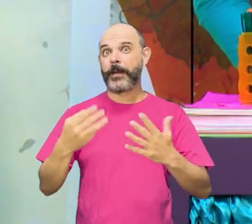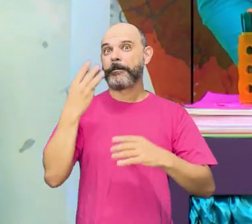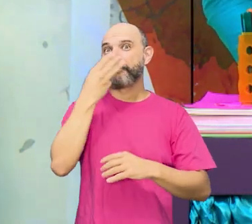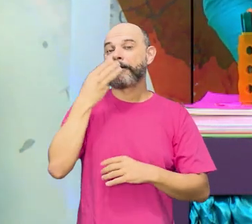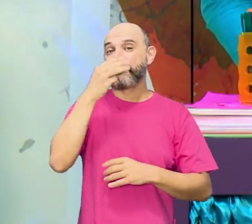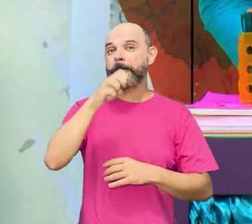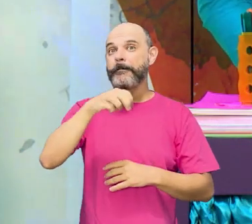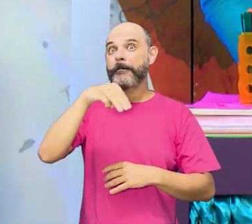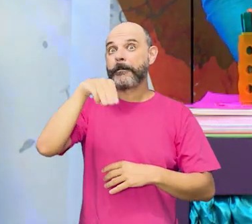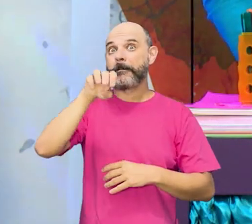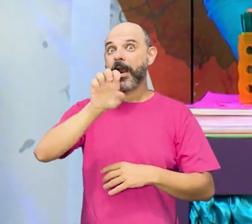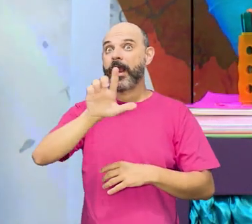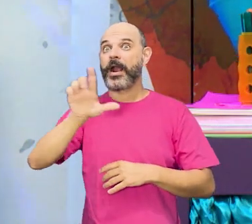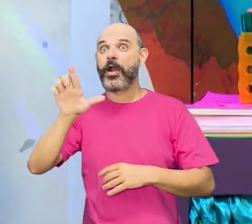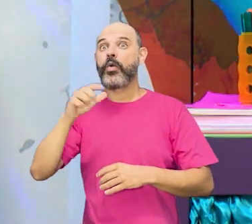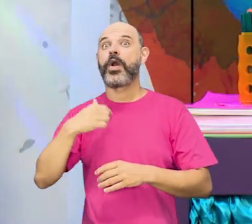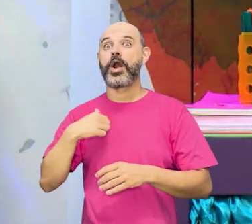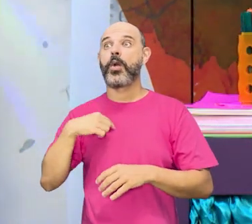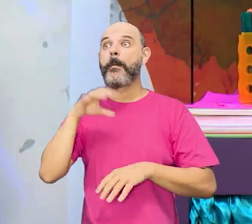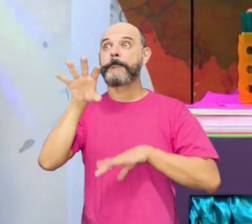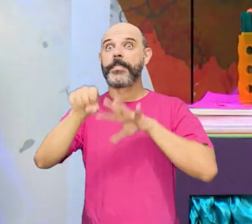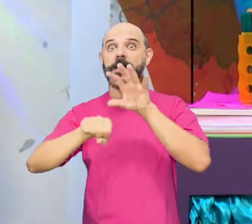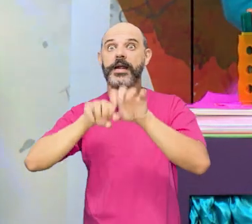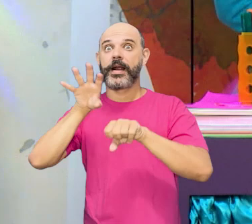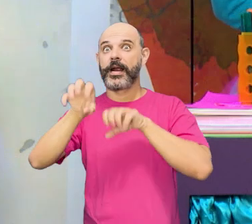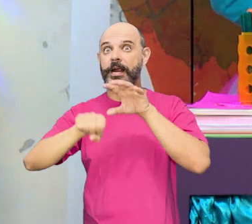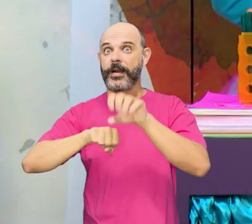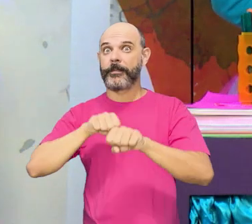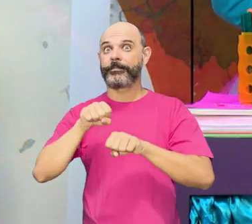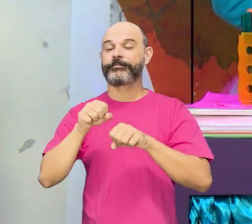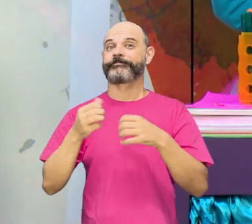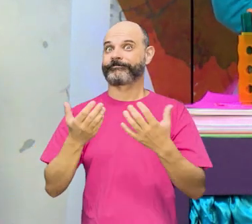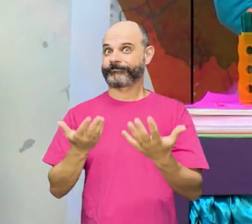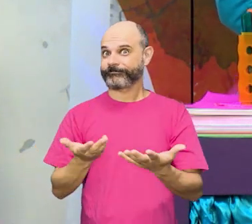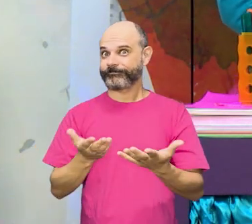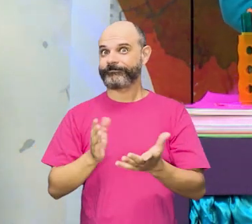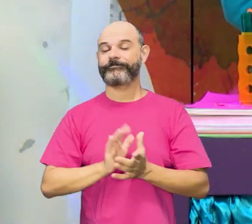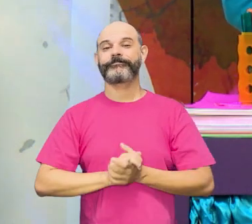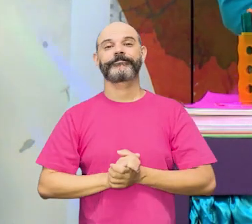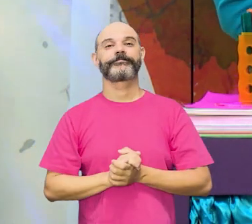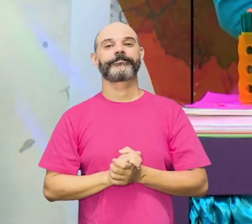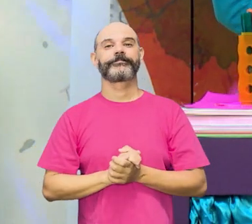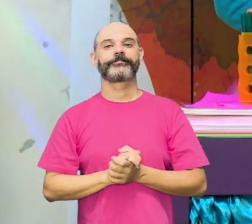Por falar em mel, eu preciso terminar a colheita do mel. Na verdade,